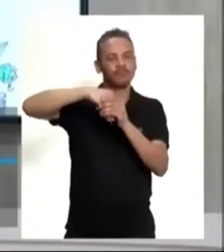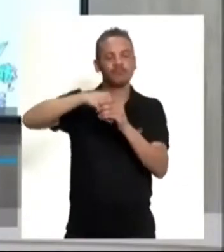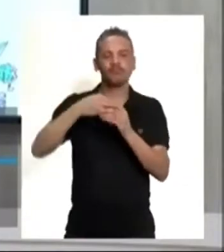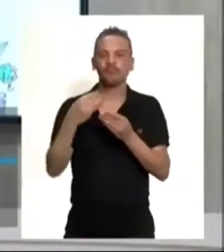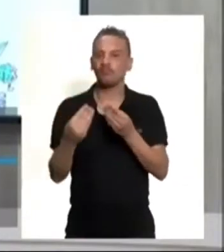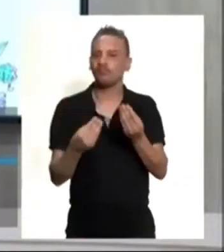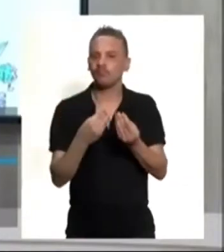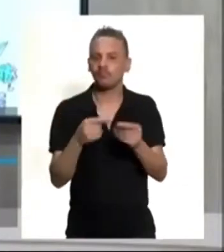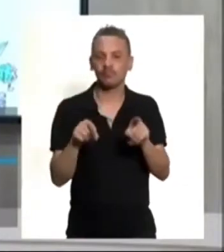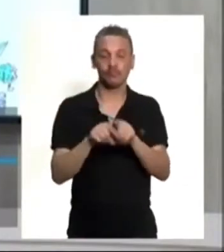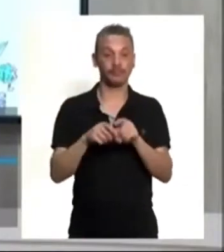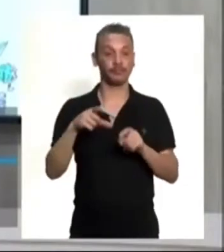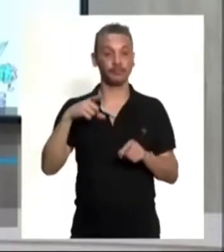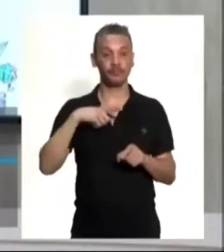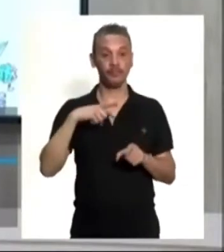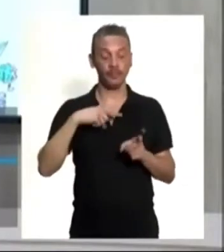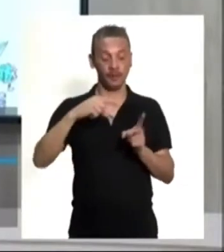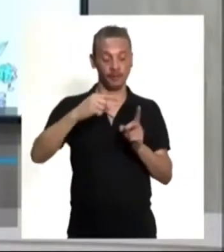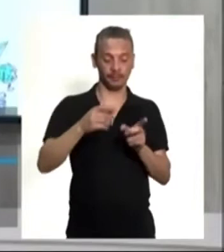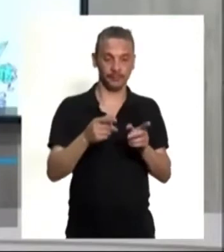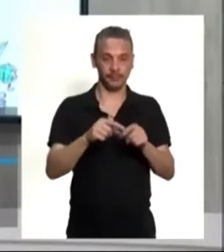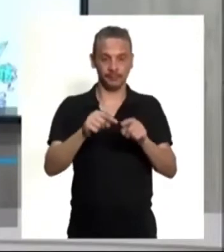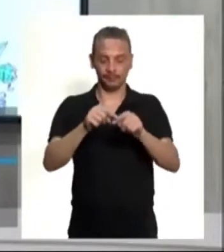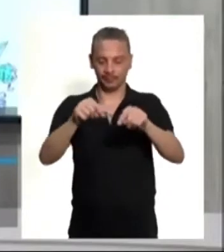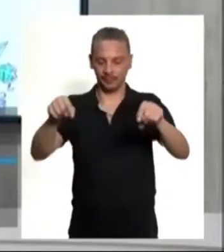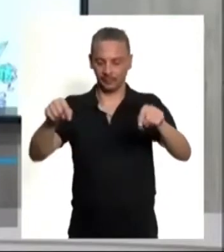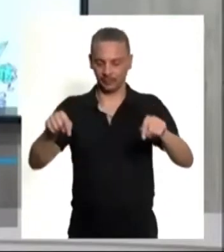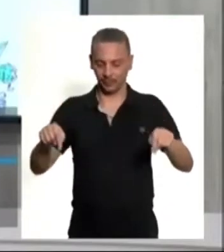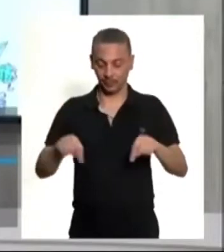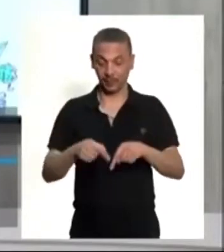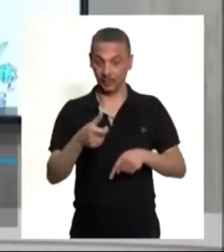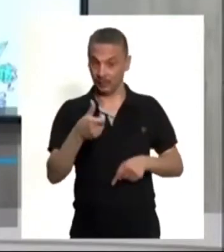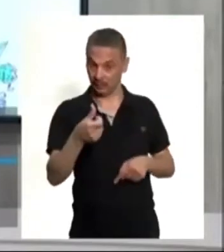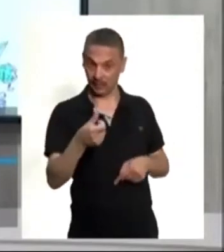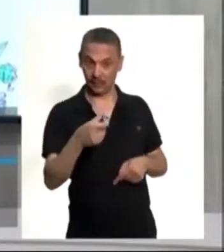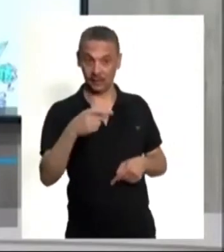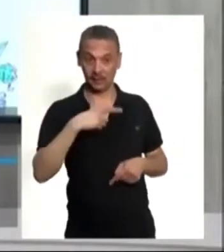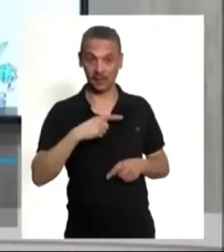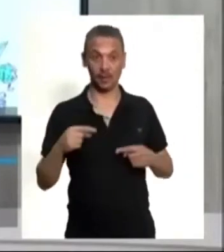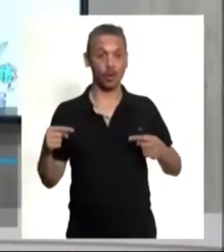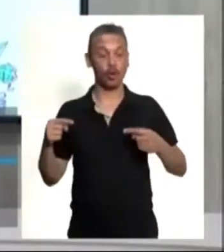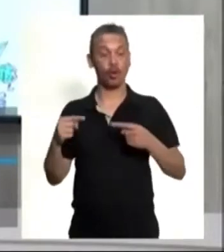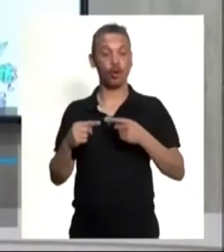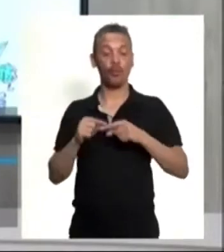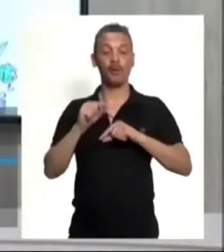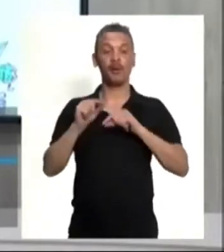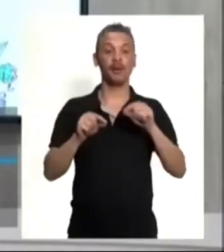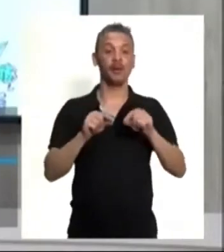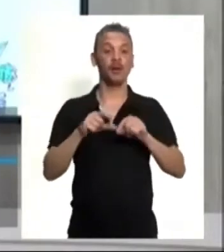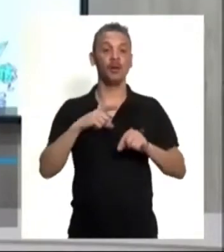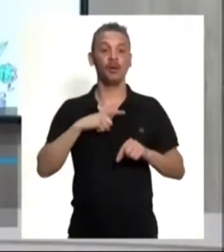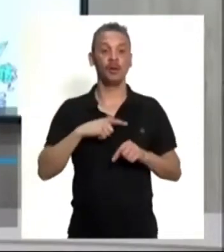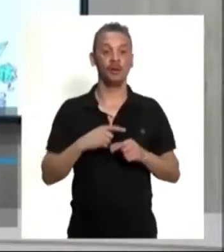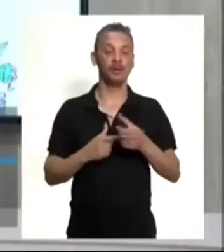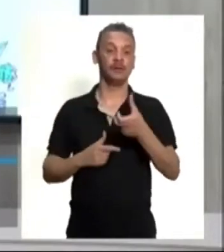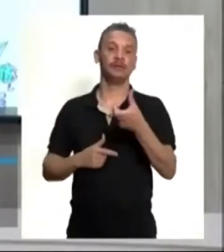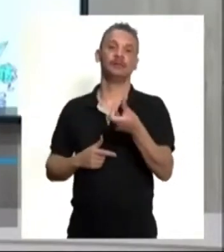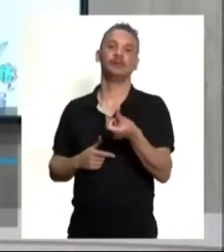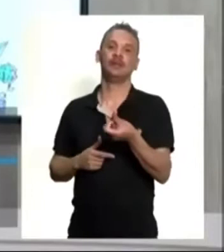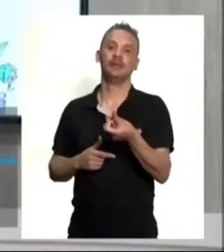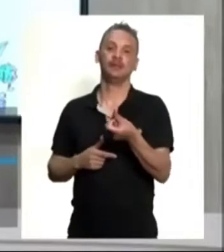que quando se tem um hexágono regular, todo o hexágono regular ele é composto por exatamente